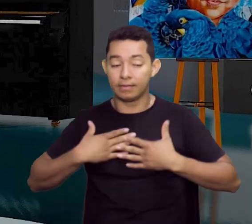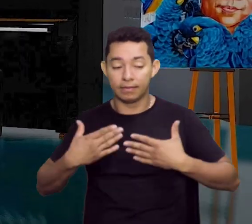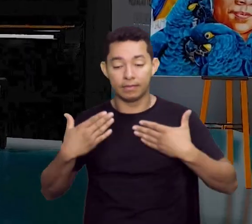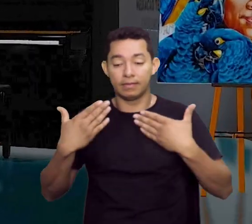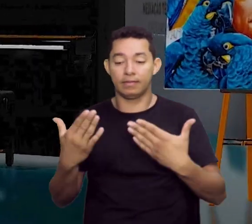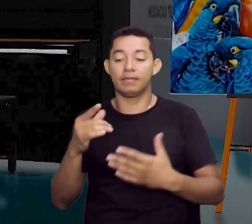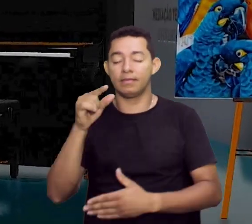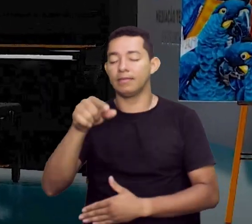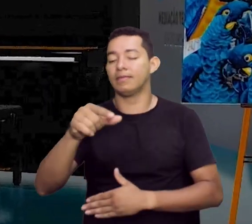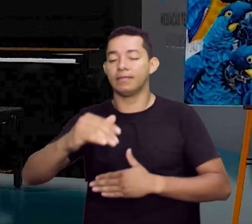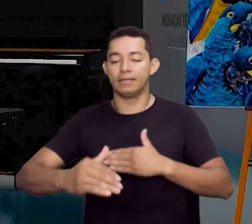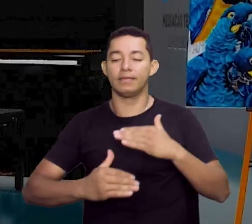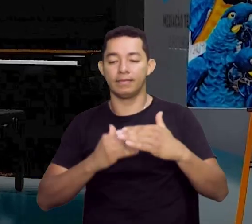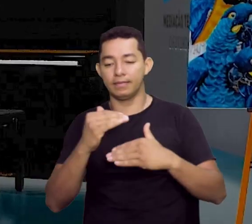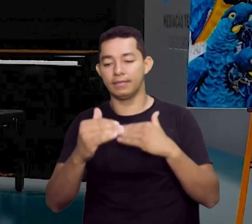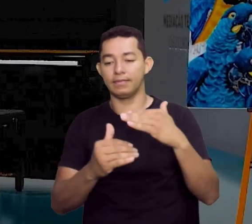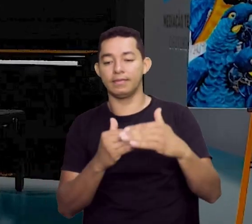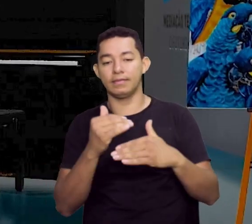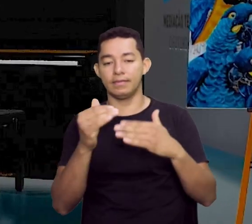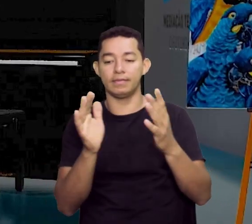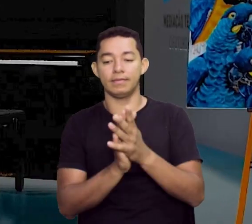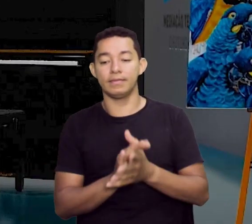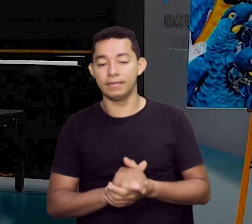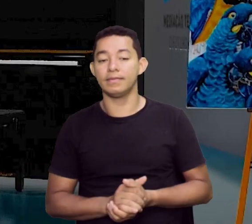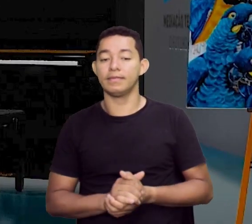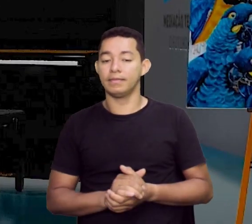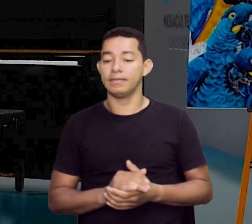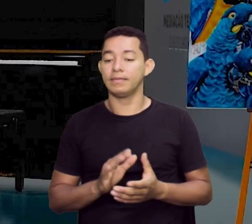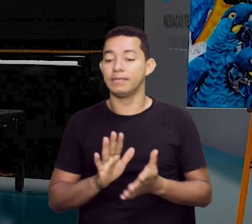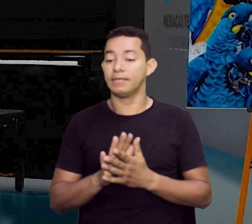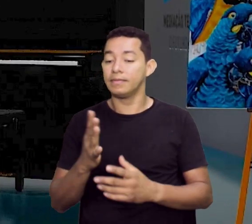Entenda que a surpresa é você quem produz.